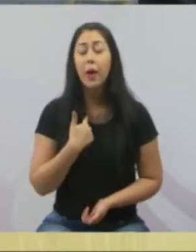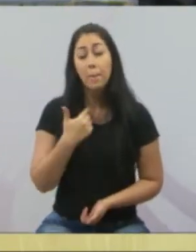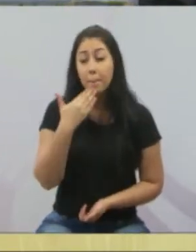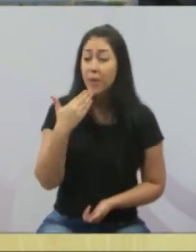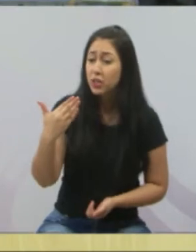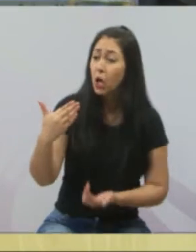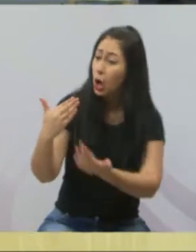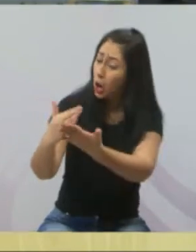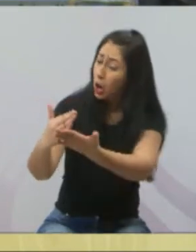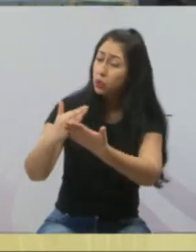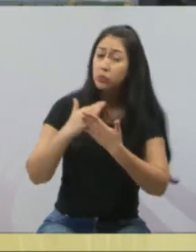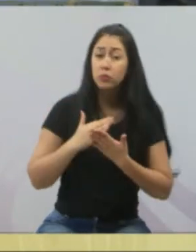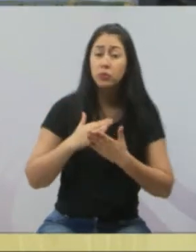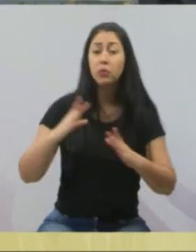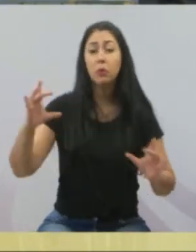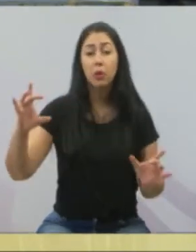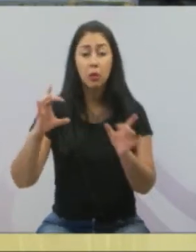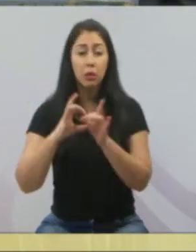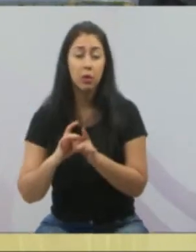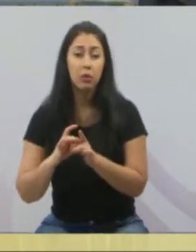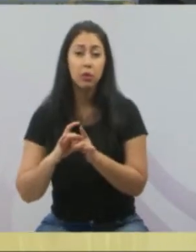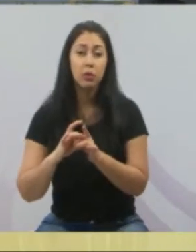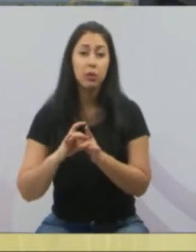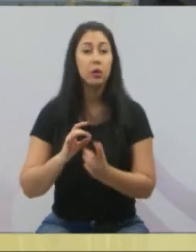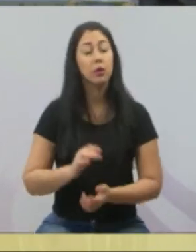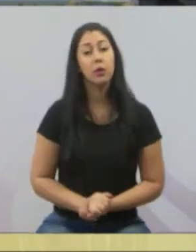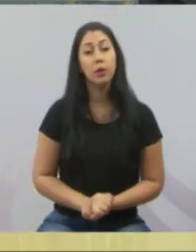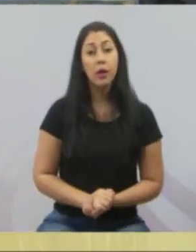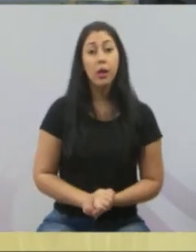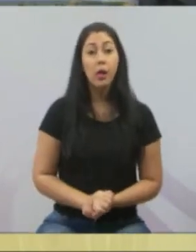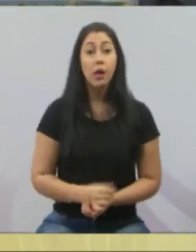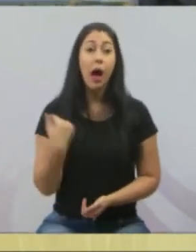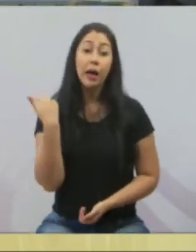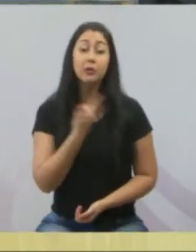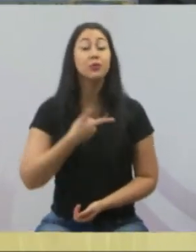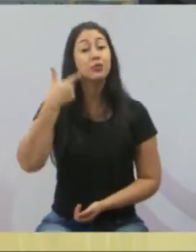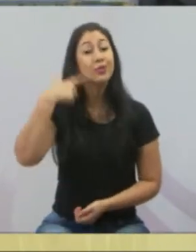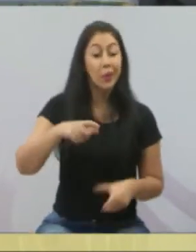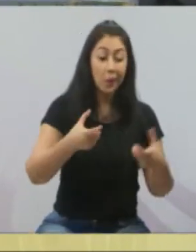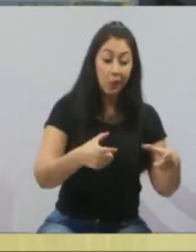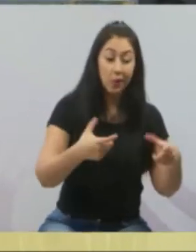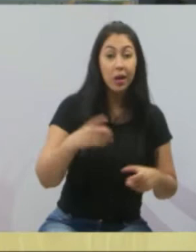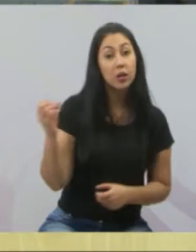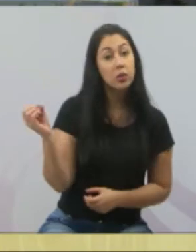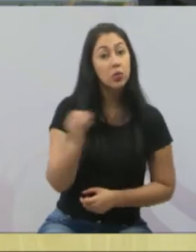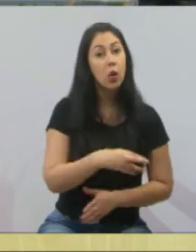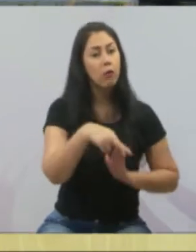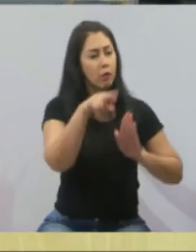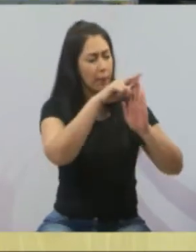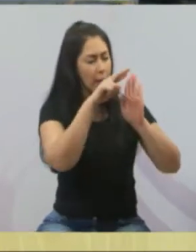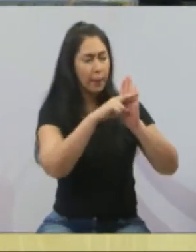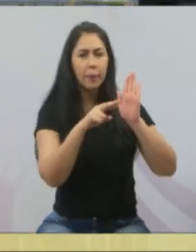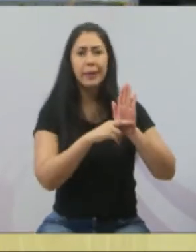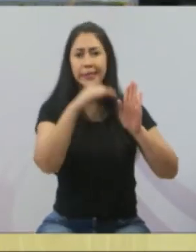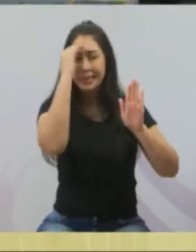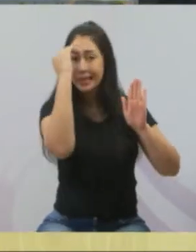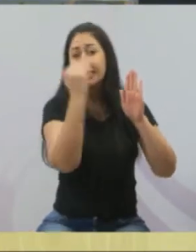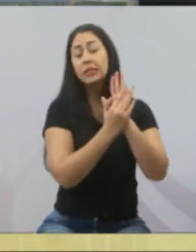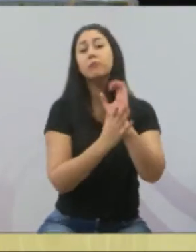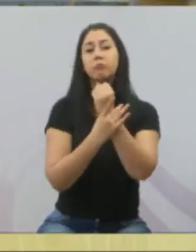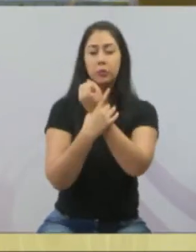estrada, encontram-se árvores que estão em seus galhos muito grandes, em contato com a rede elétrica, necessitando urgentemente da poda de segurança para que seja